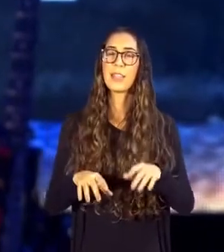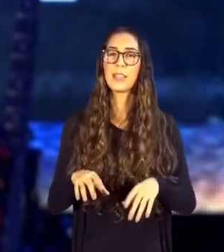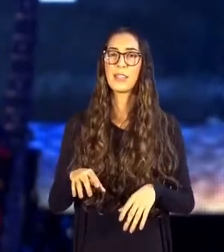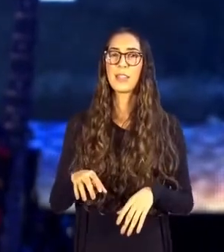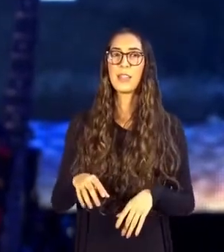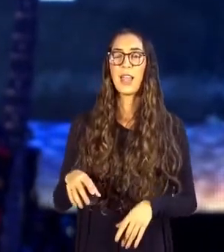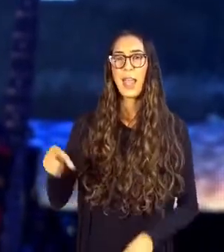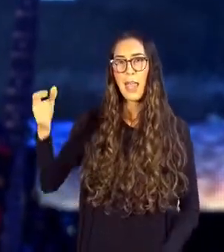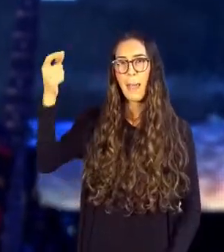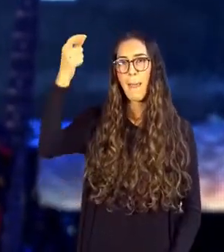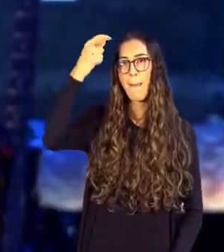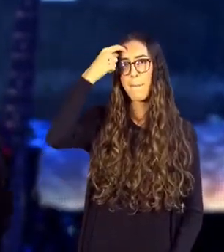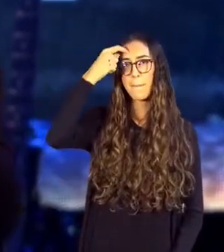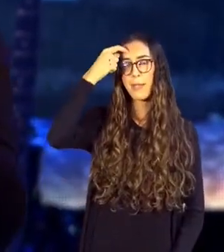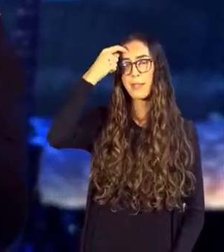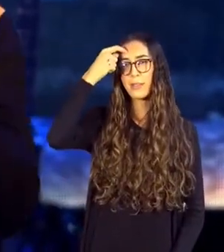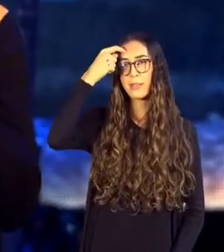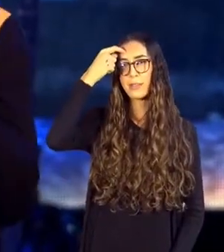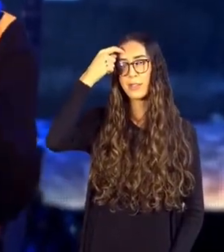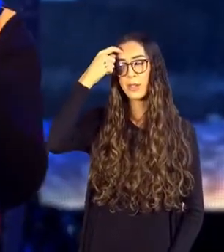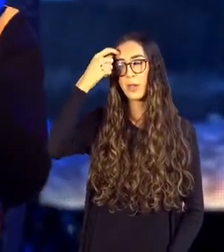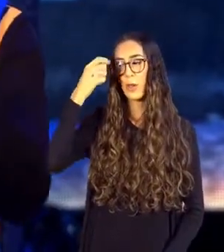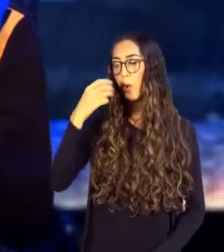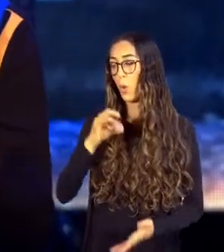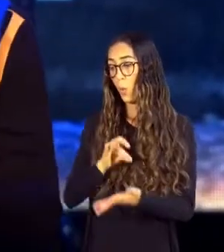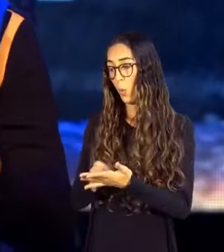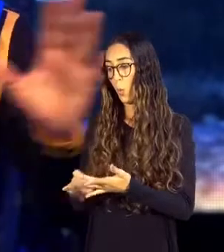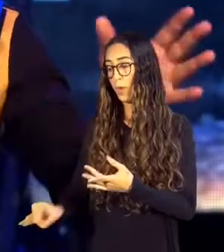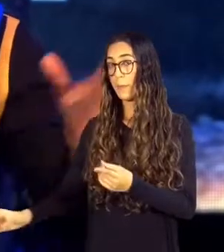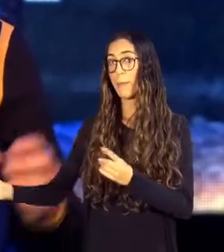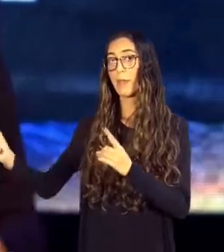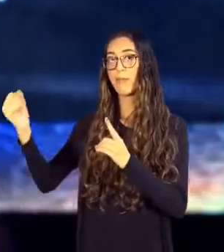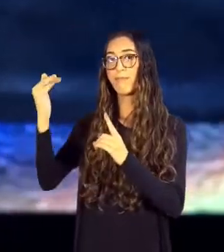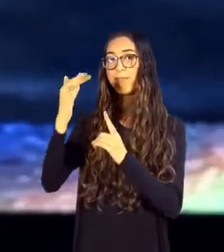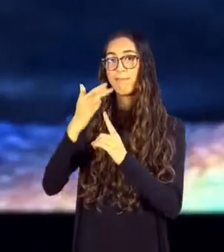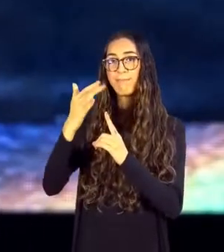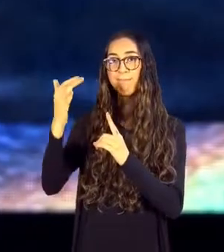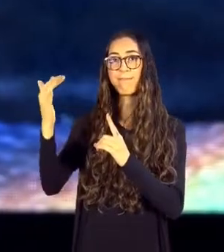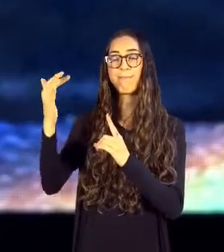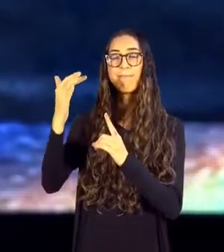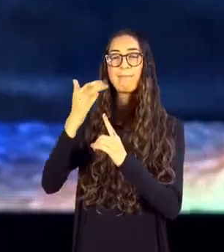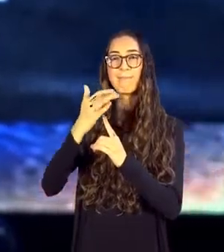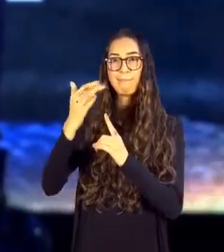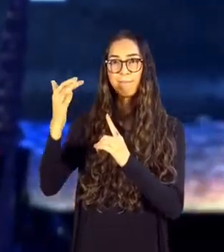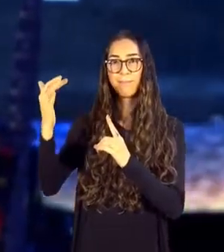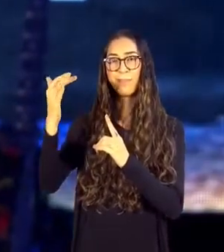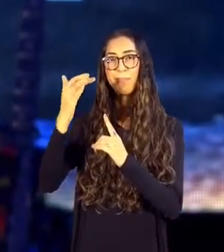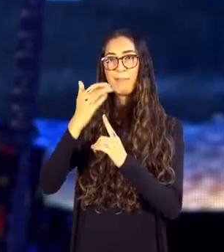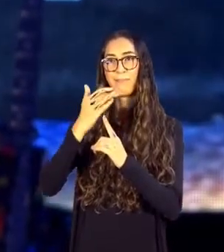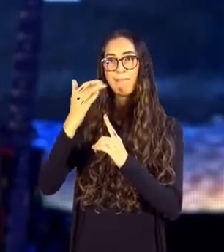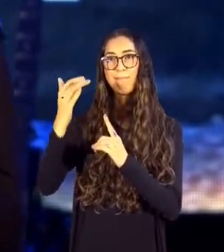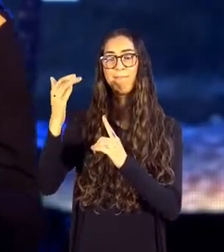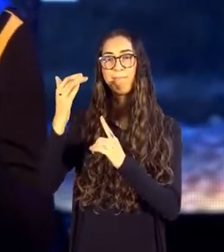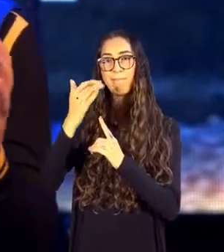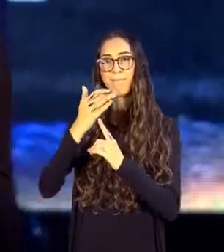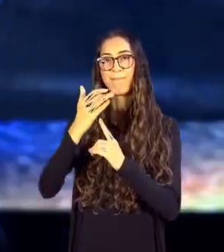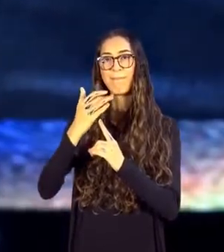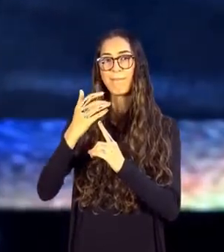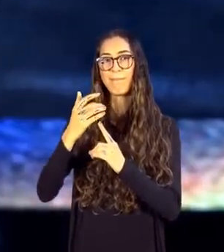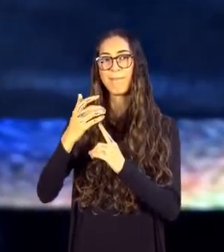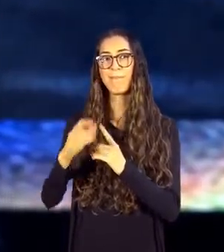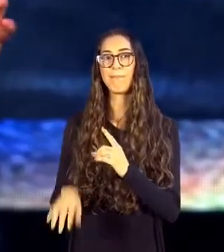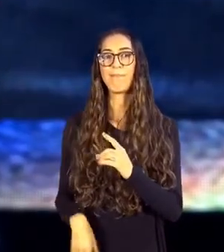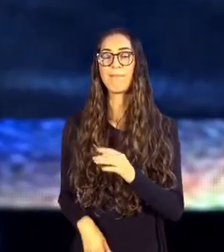se passando, ele conseguiu fazer com que você, nessa área, nós temos fortalezas. Existe alguma área que o inimigo